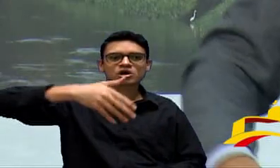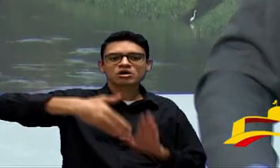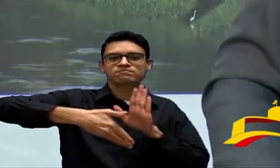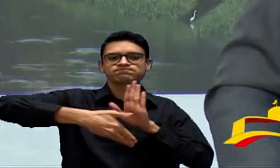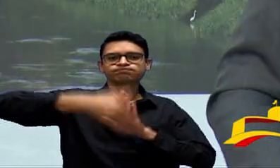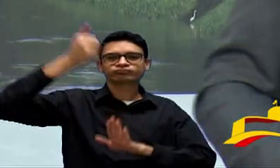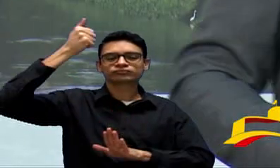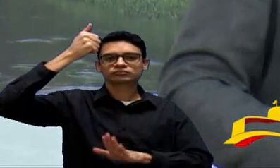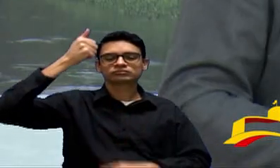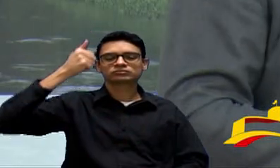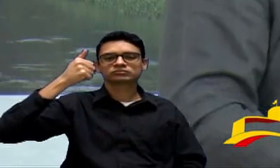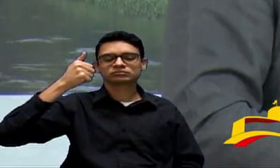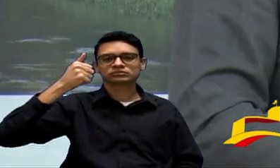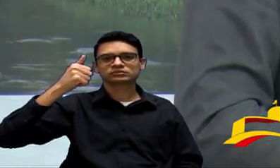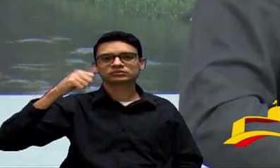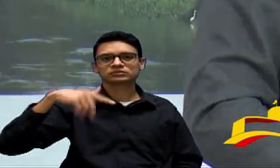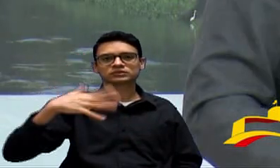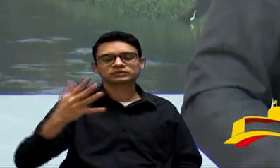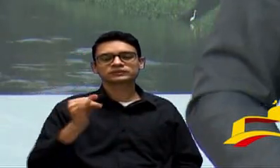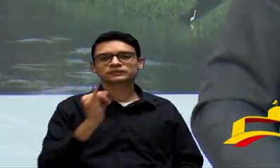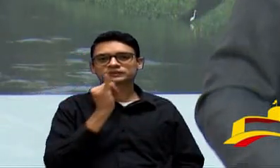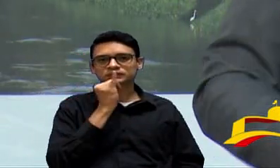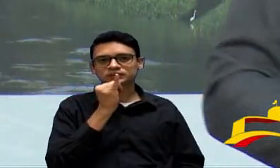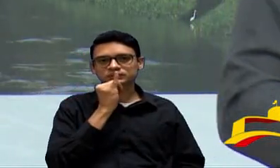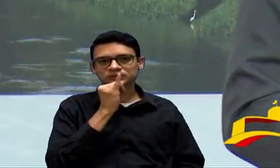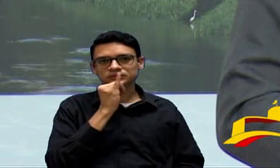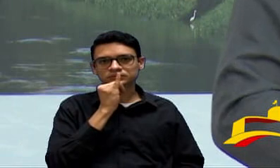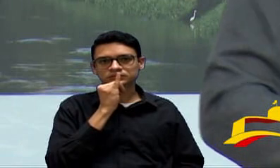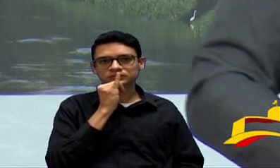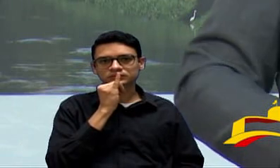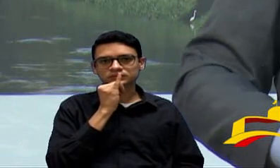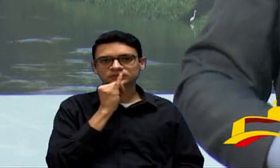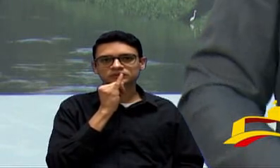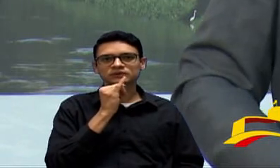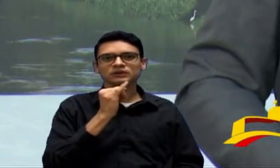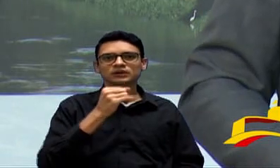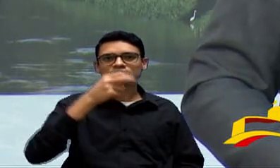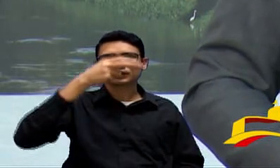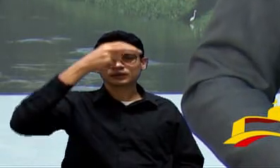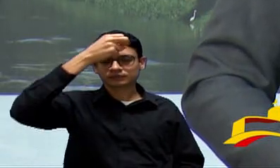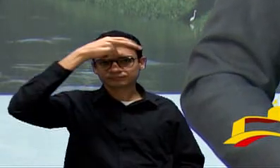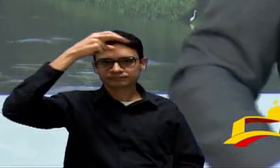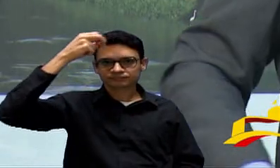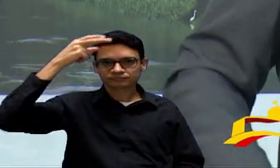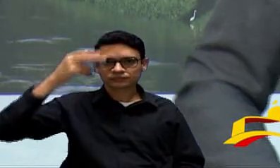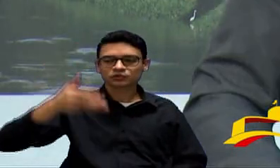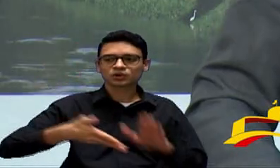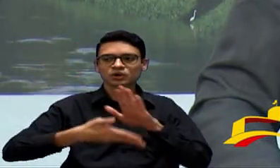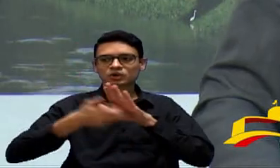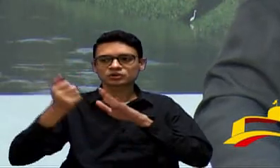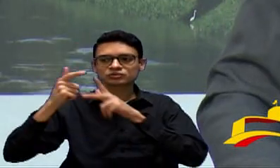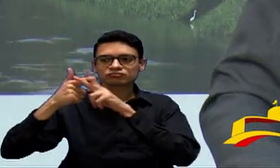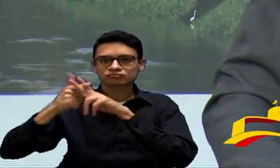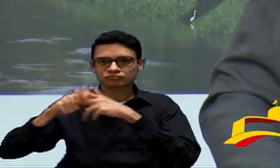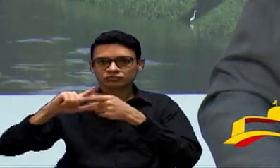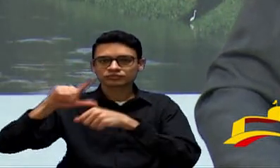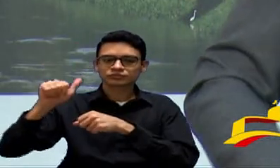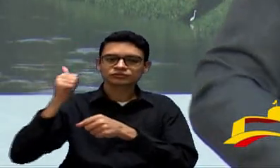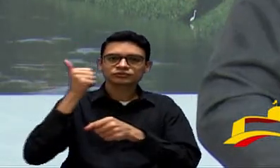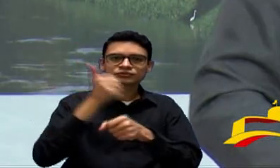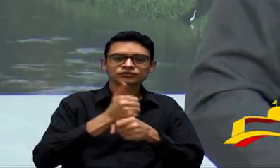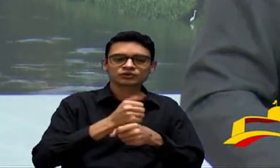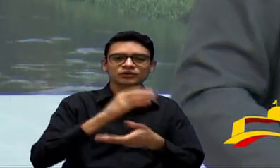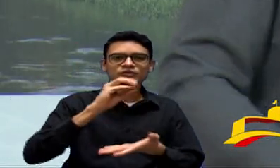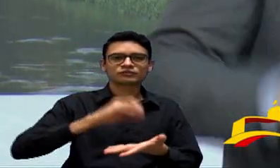arrancados. Ao invés da pessoa, da prefeitura levar o poste, fazer manutenção e recolocar, está faltando uns 4 postes